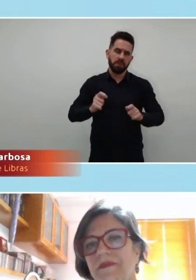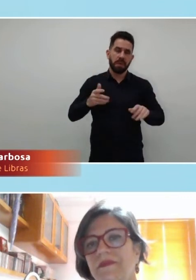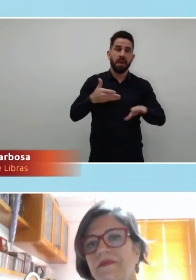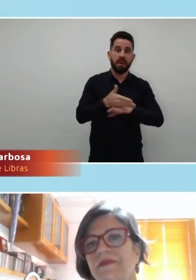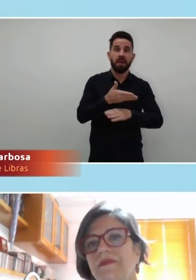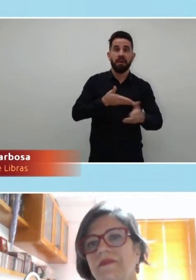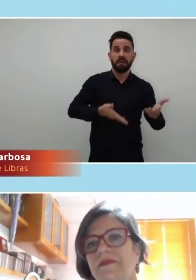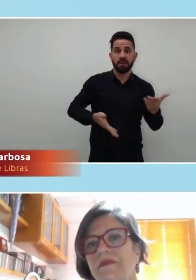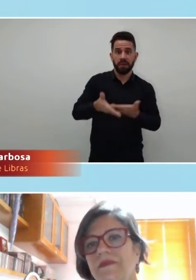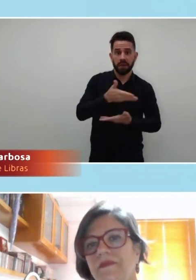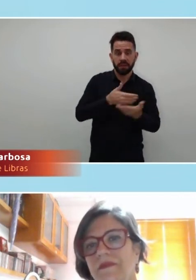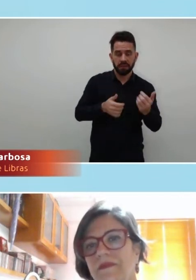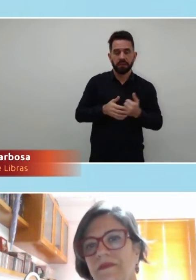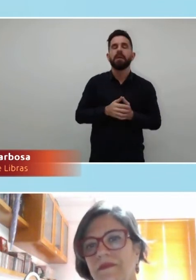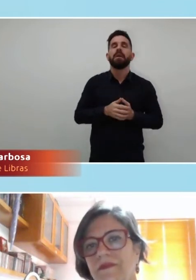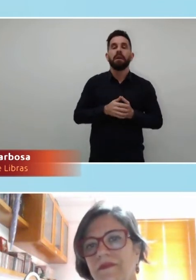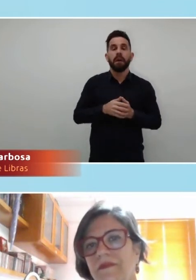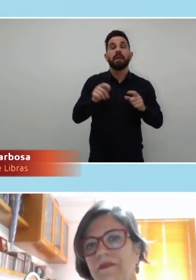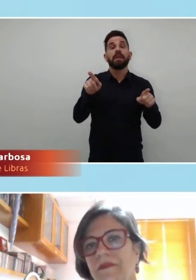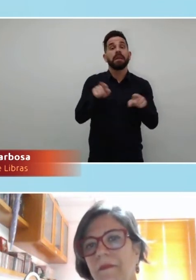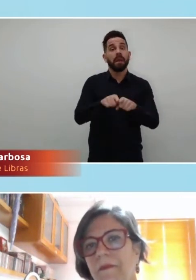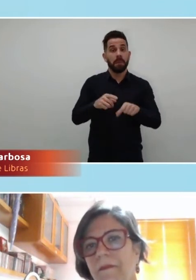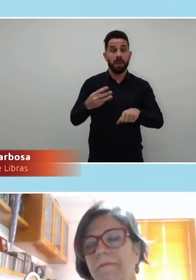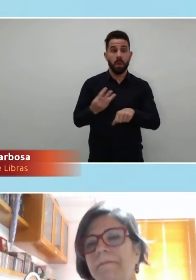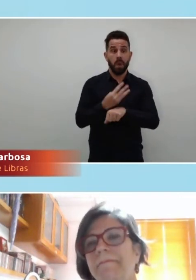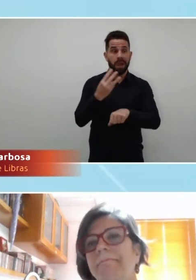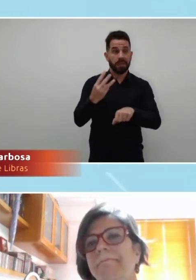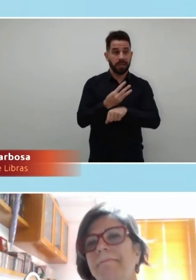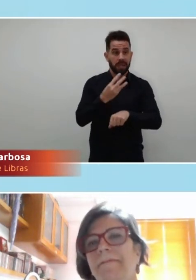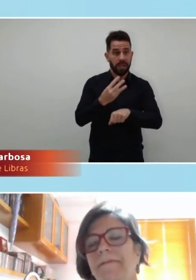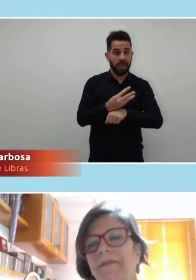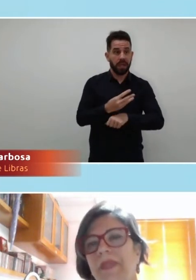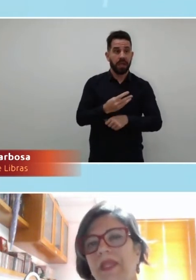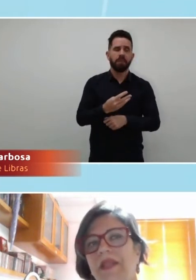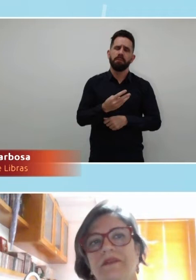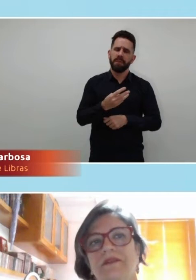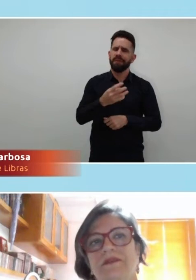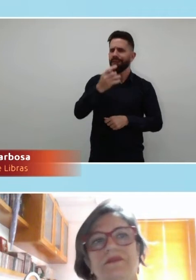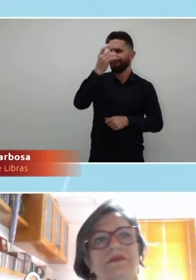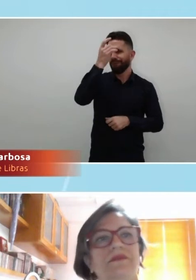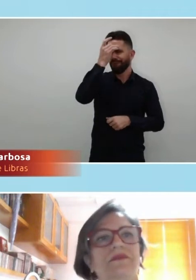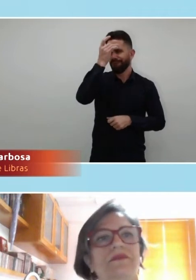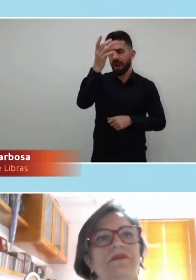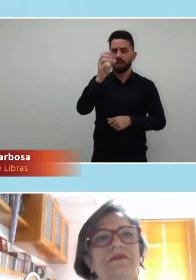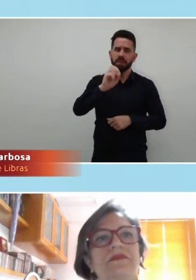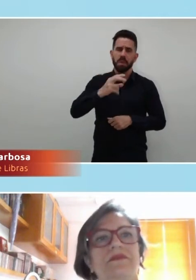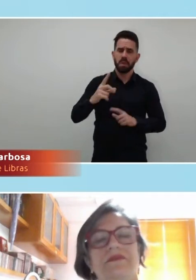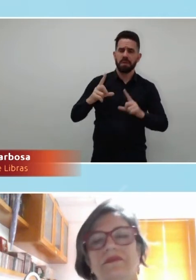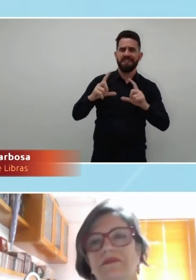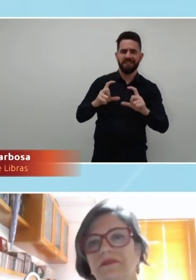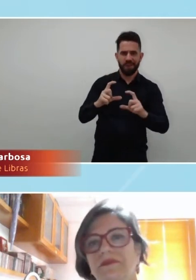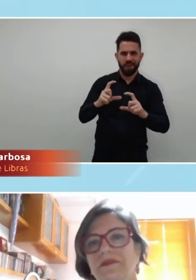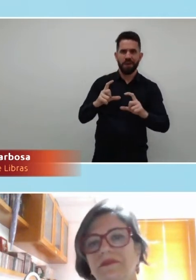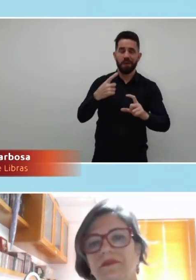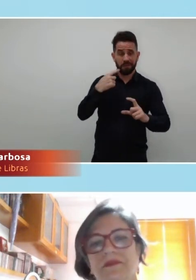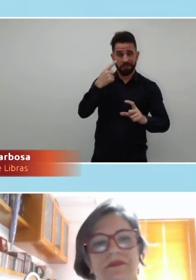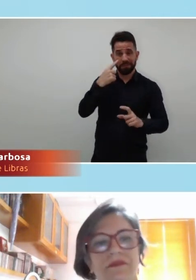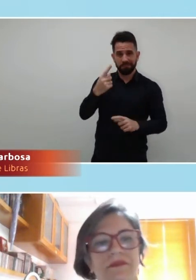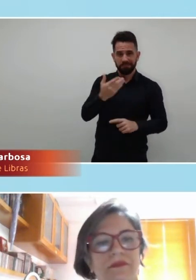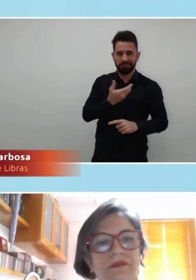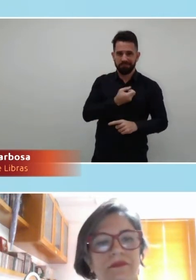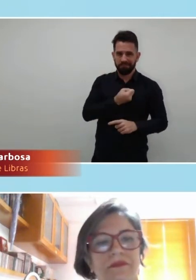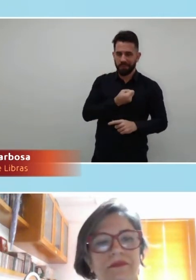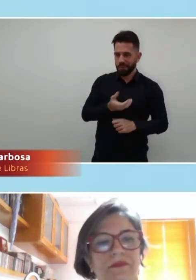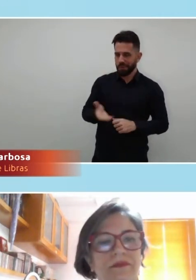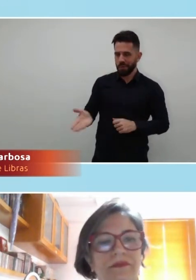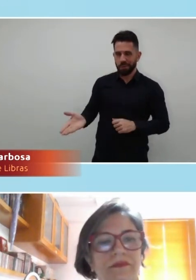disso, a gente também tem o WhatsApp. Assim, anota aí no seu celular ou tira a foto aqui embaixo, tá aparecendo o número.